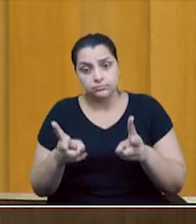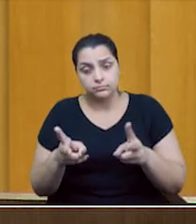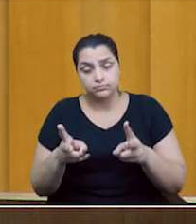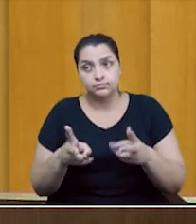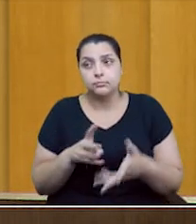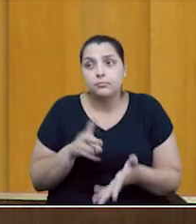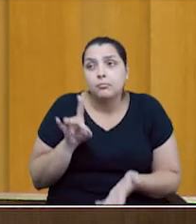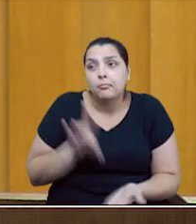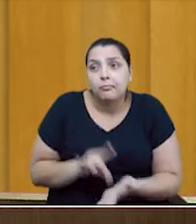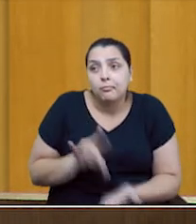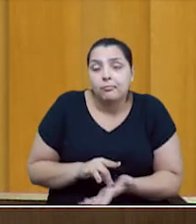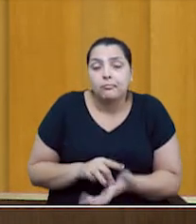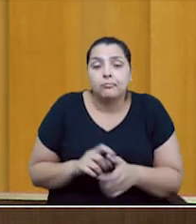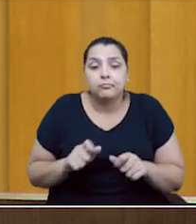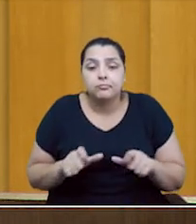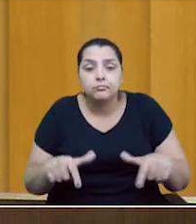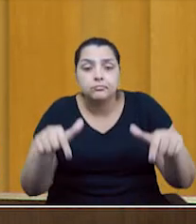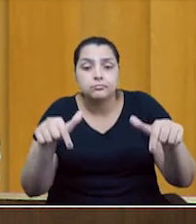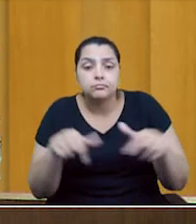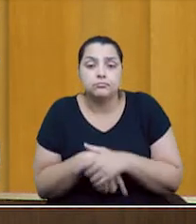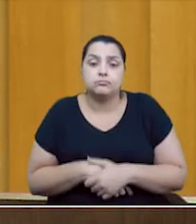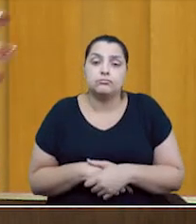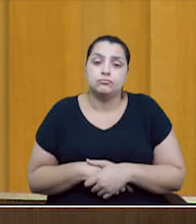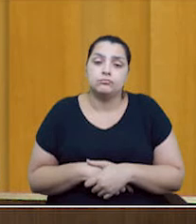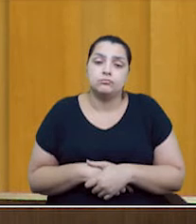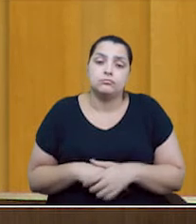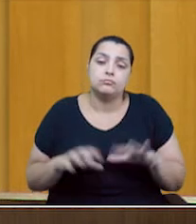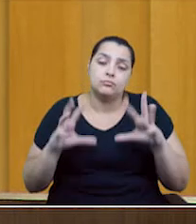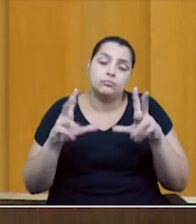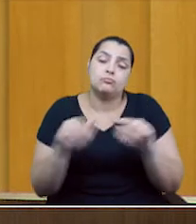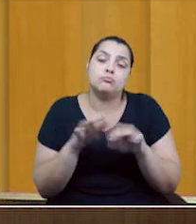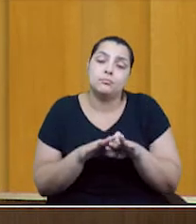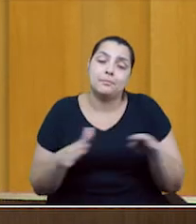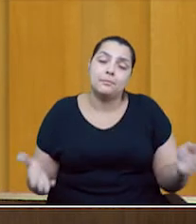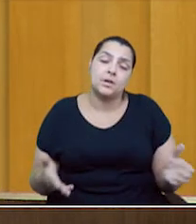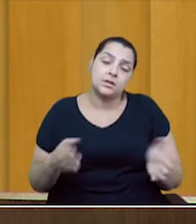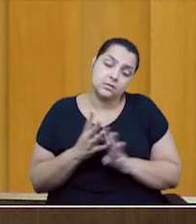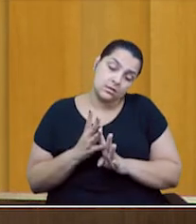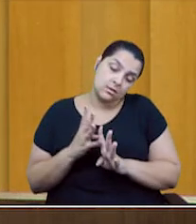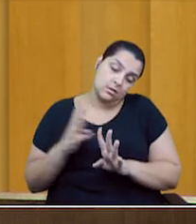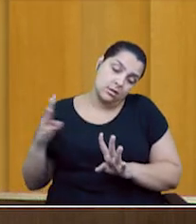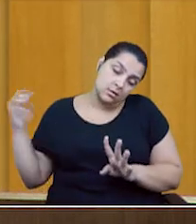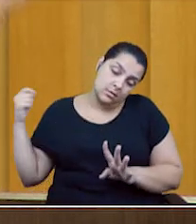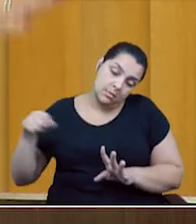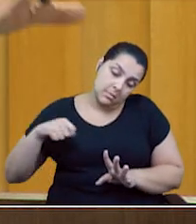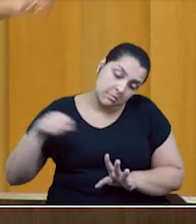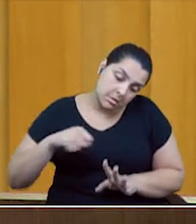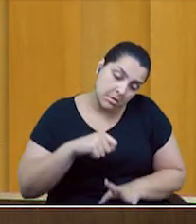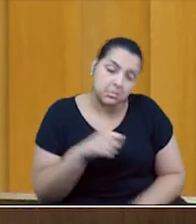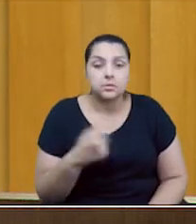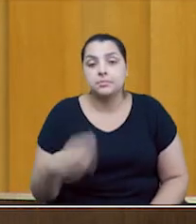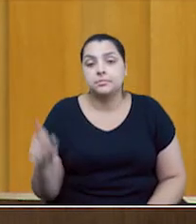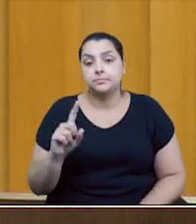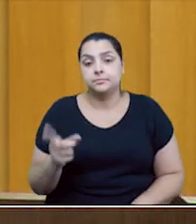específicas. Nominata de mesa. Todo mundo nomina a mesa toda. Todo mundo nomina a mesa toda. Perde-se no mínimo 10,